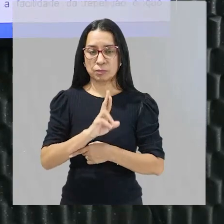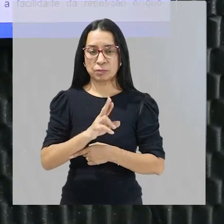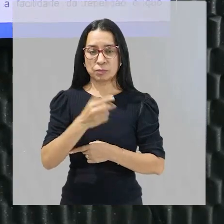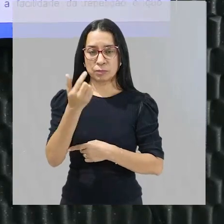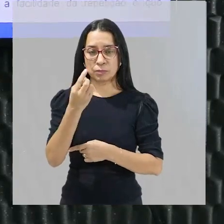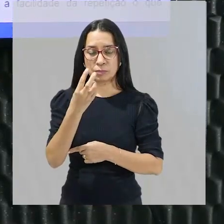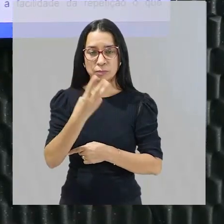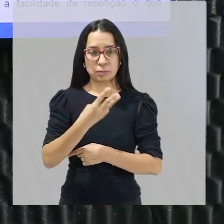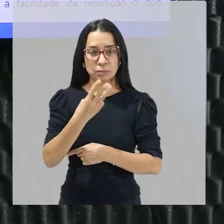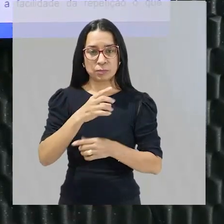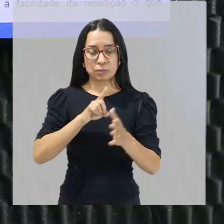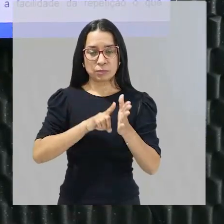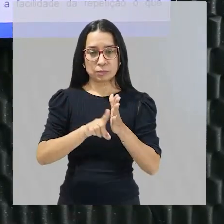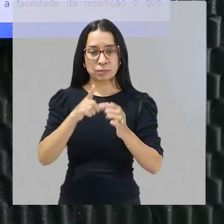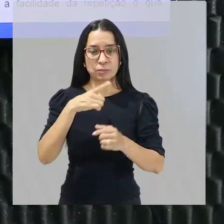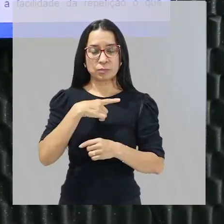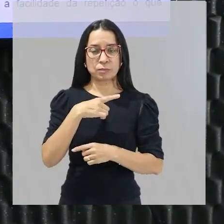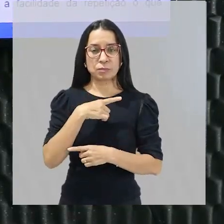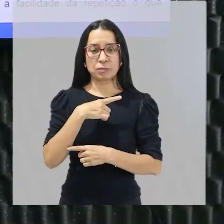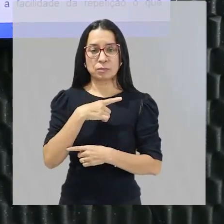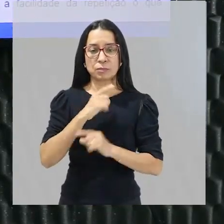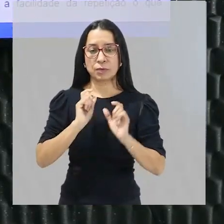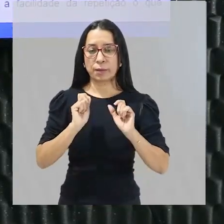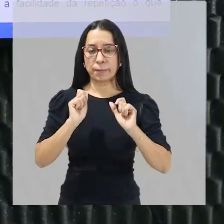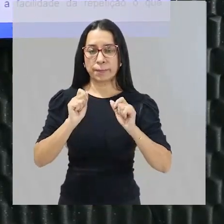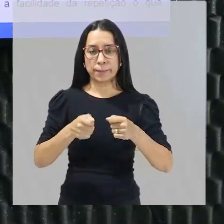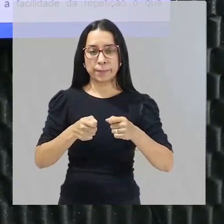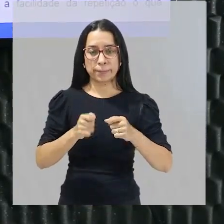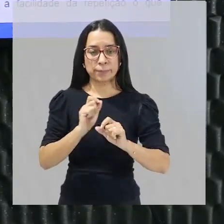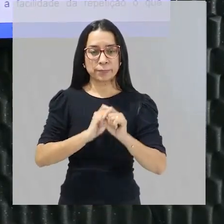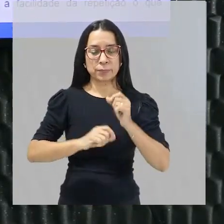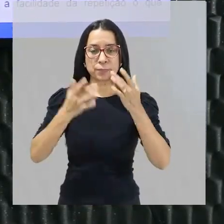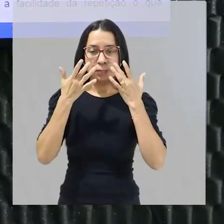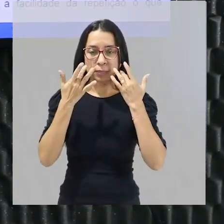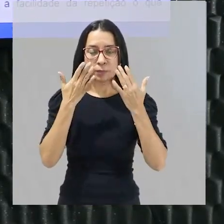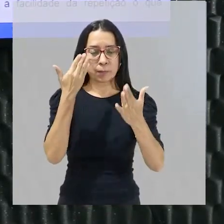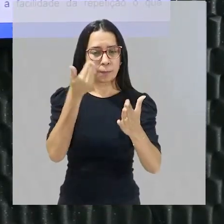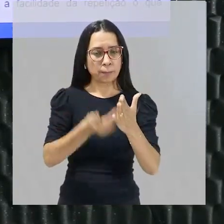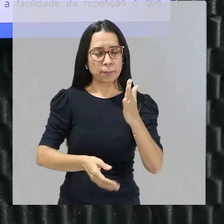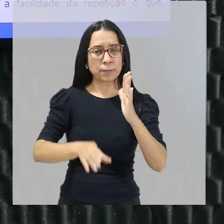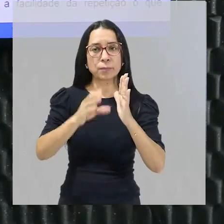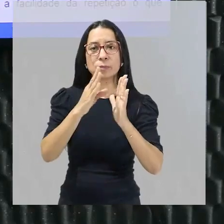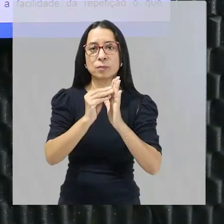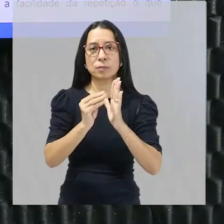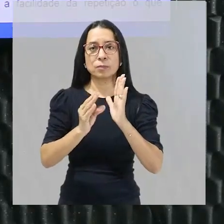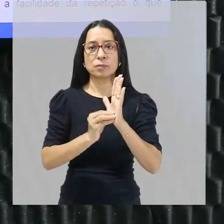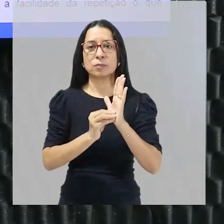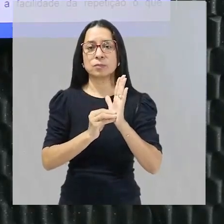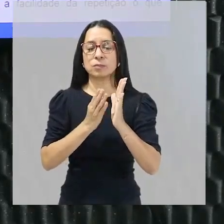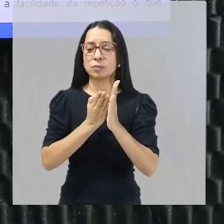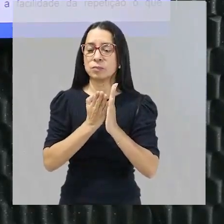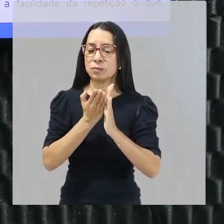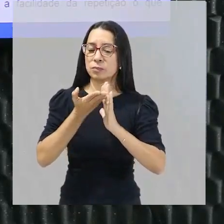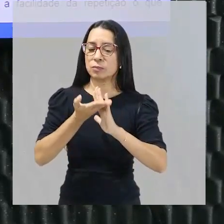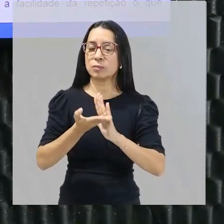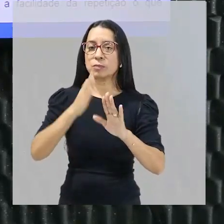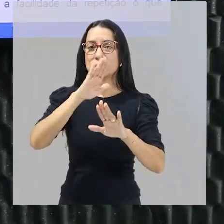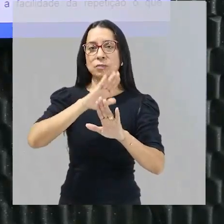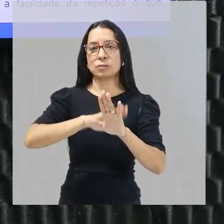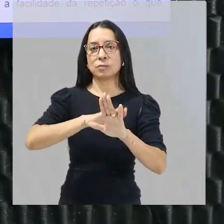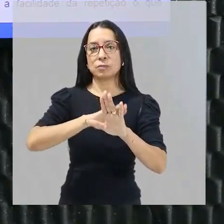questão, nós temos a possibilidade da arte perder o seu conteúdo de desvelar a ideologia, ou